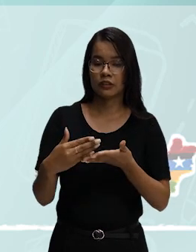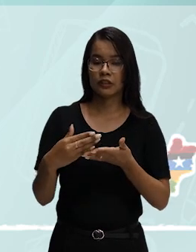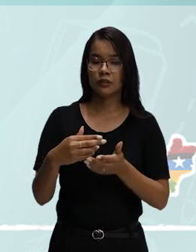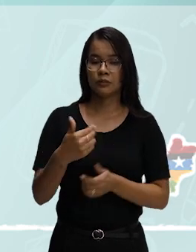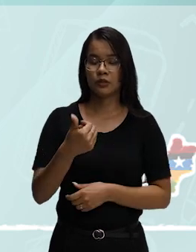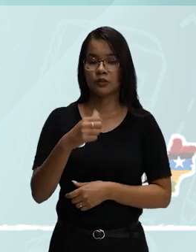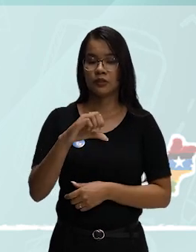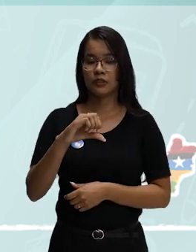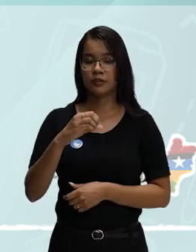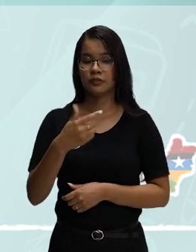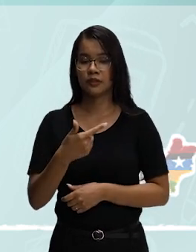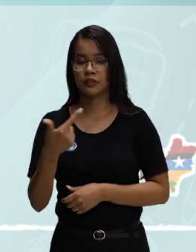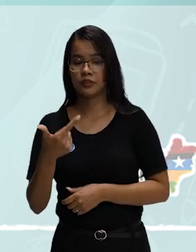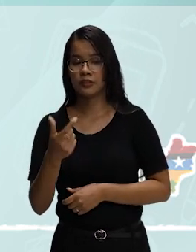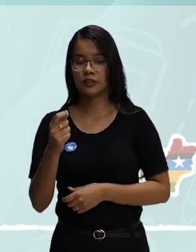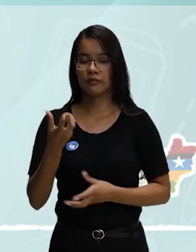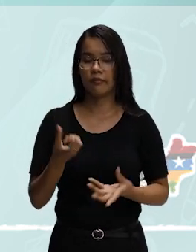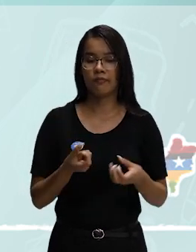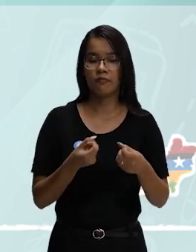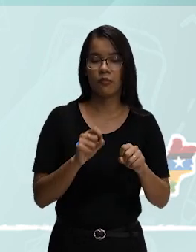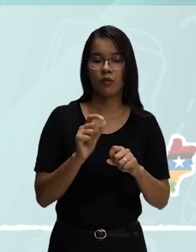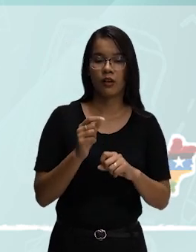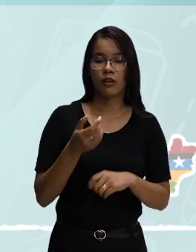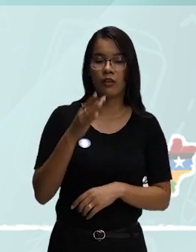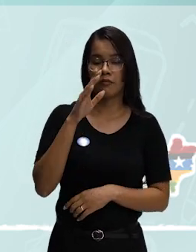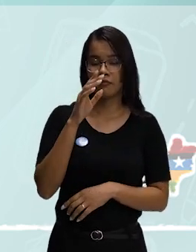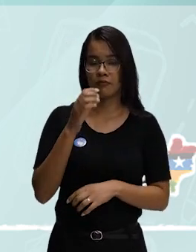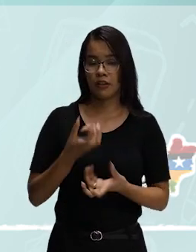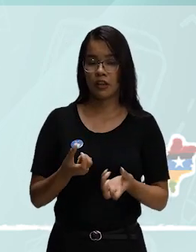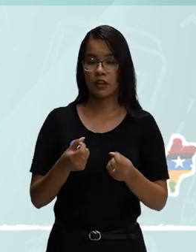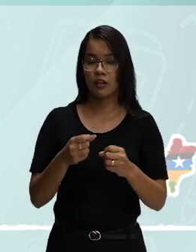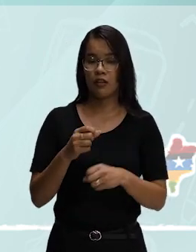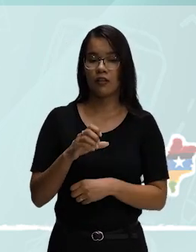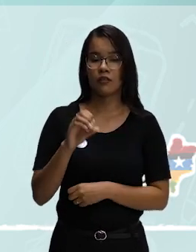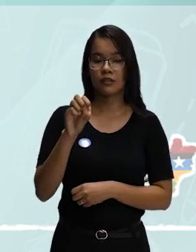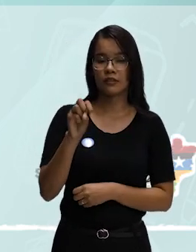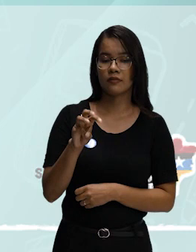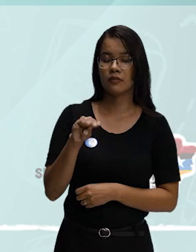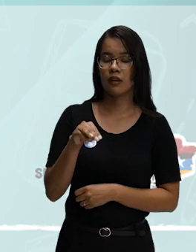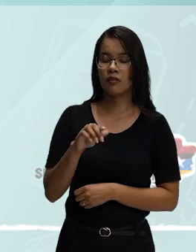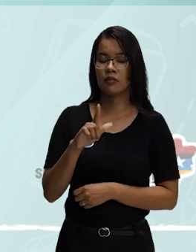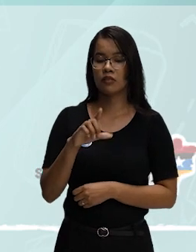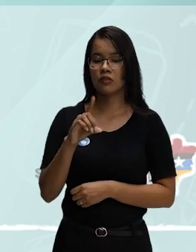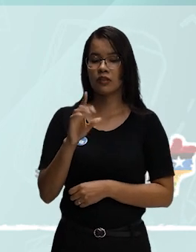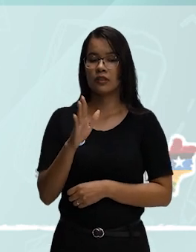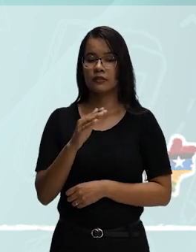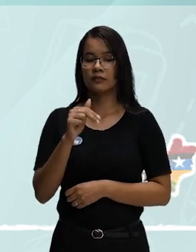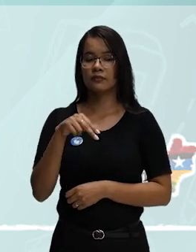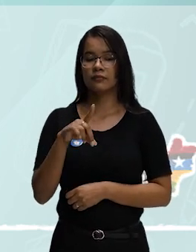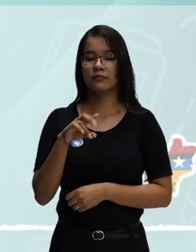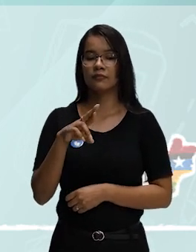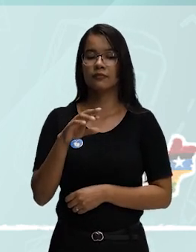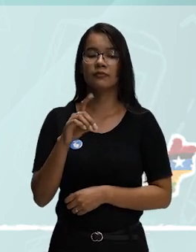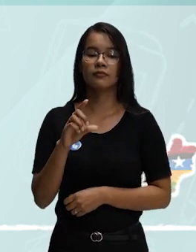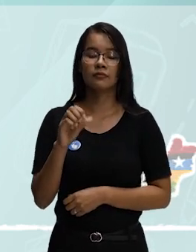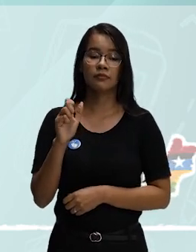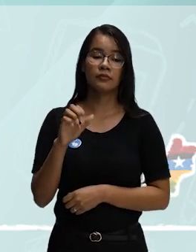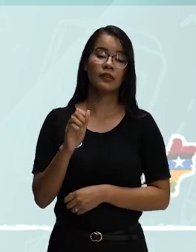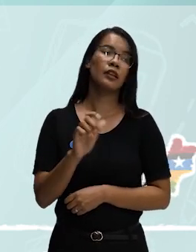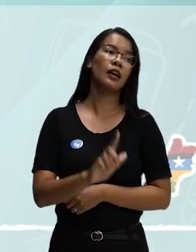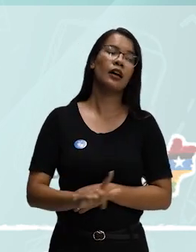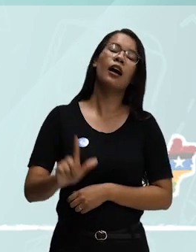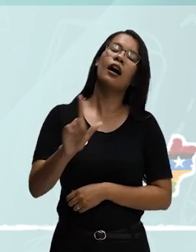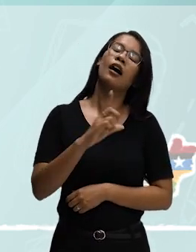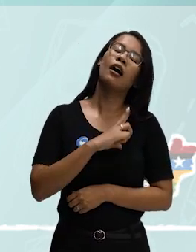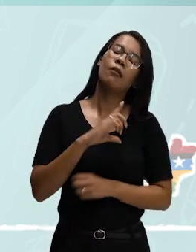que defendia o Oswald de Andrade. Na literatura, ele tem características de patriotismo, ufanismo,